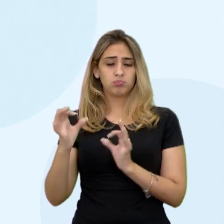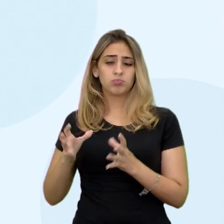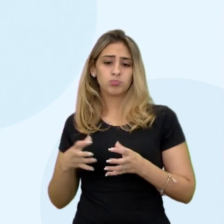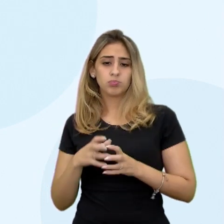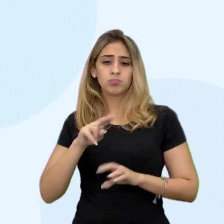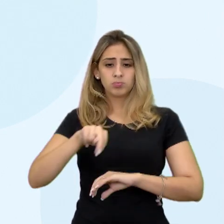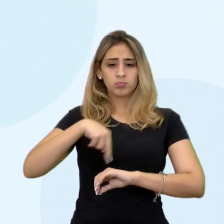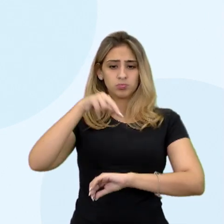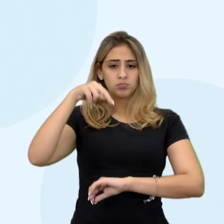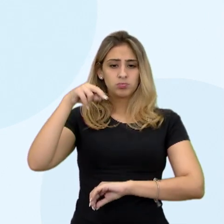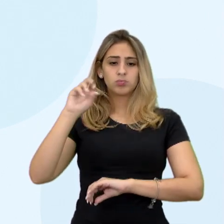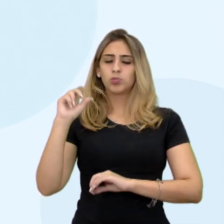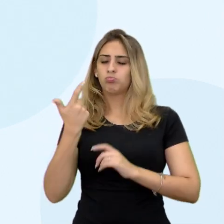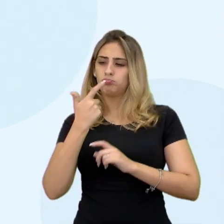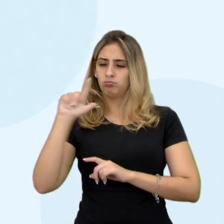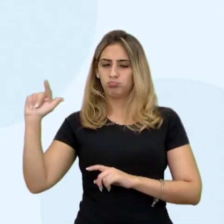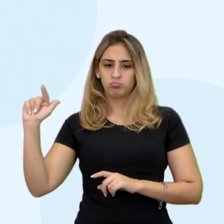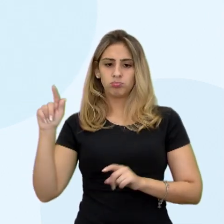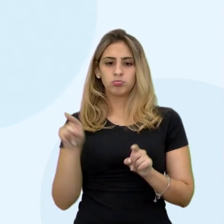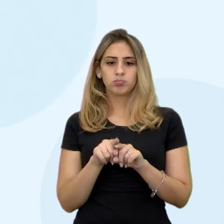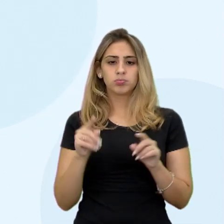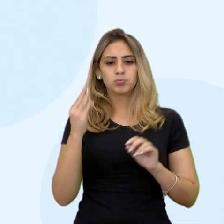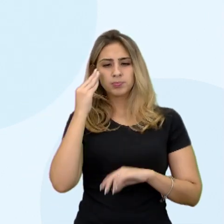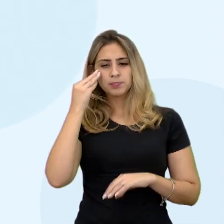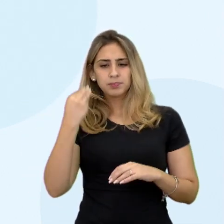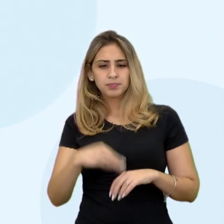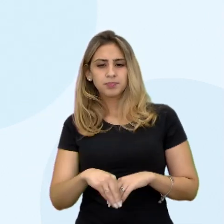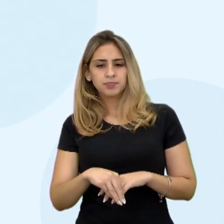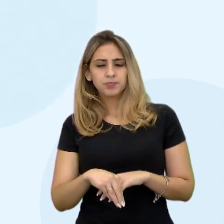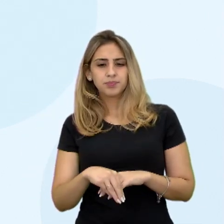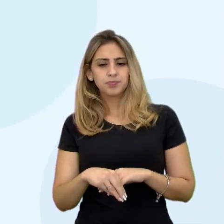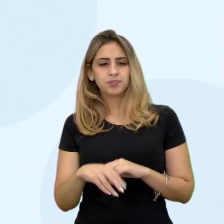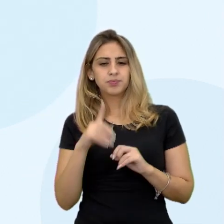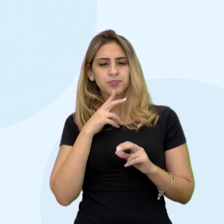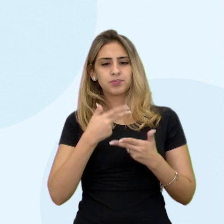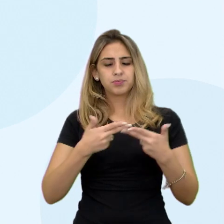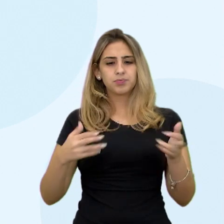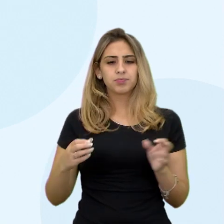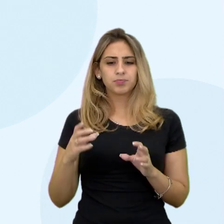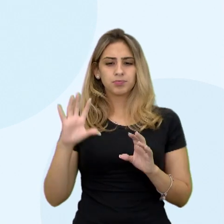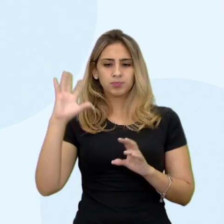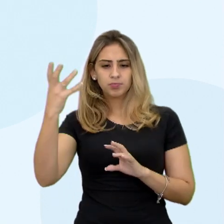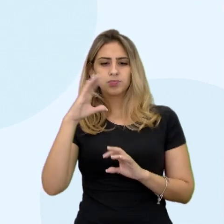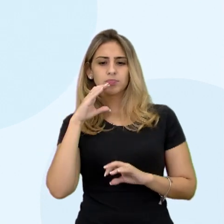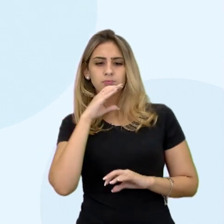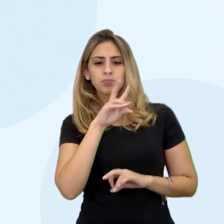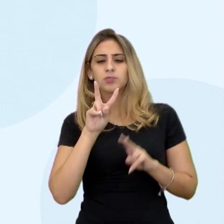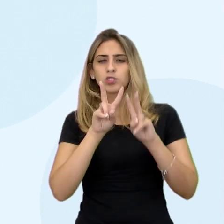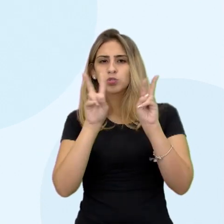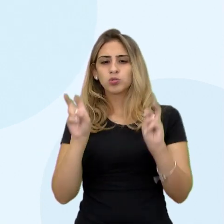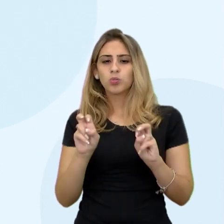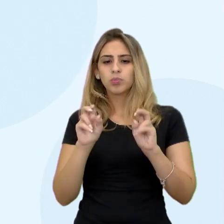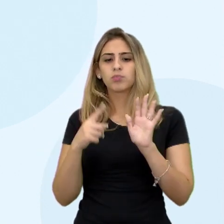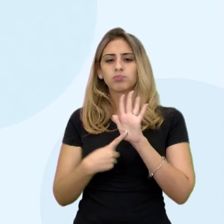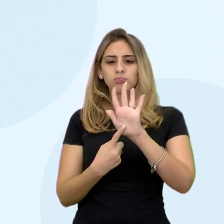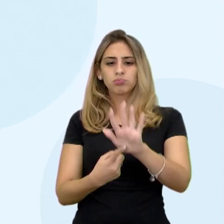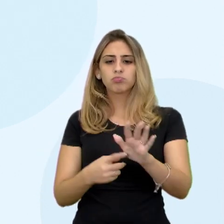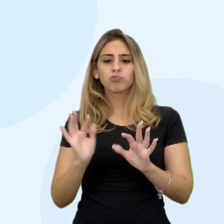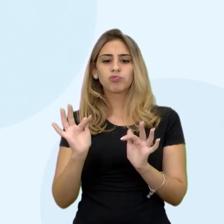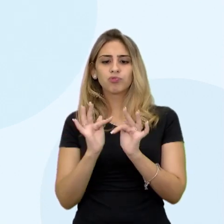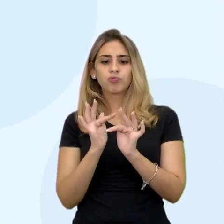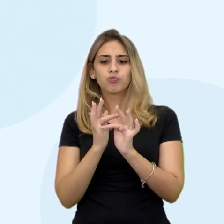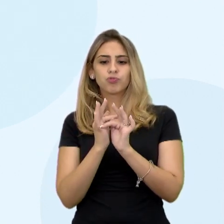grupos nacionais ou regionais seriam preguiçosos devido aos efeitos do clima quente sobre a disposição física